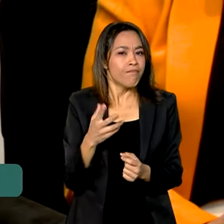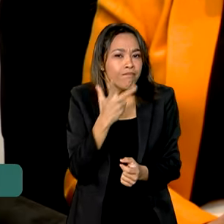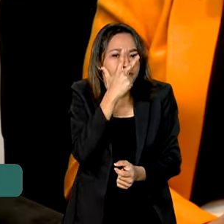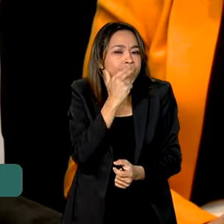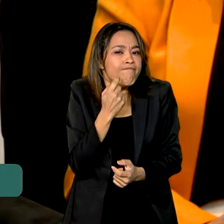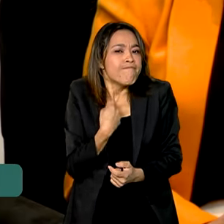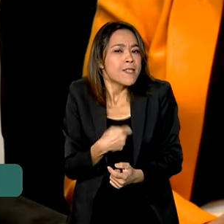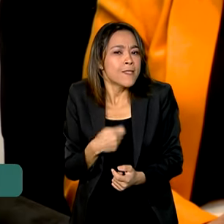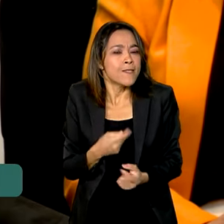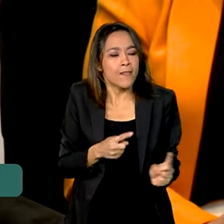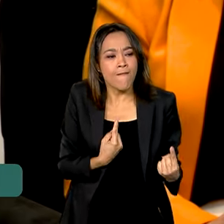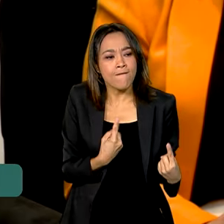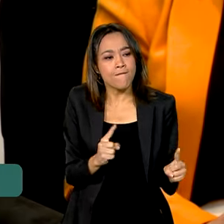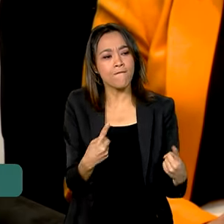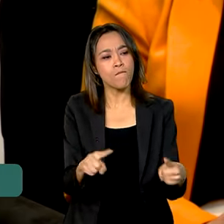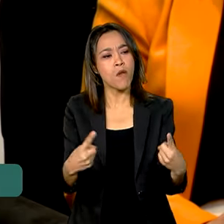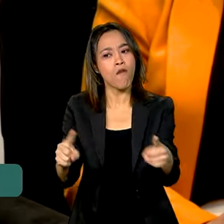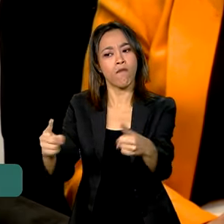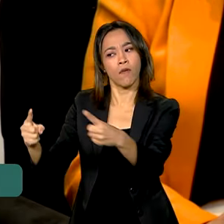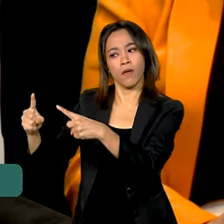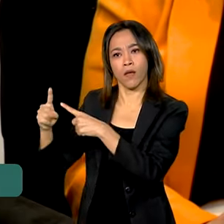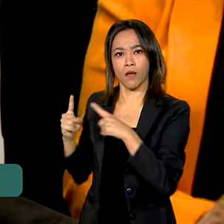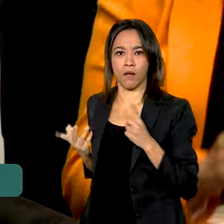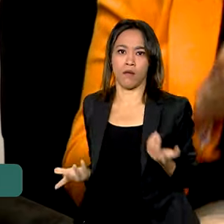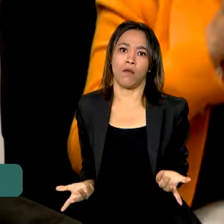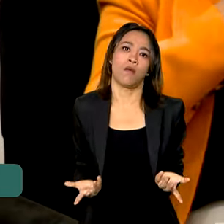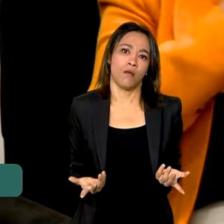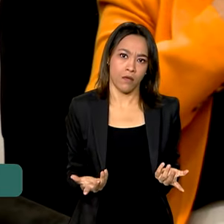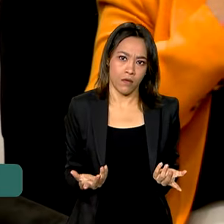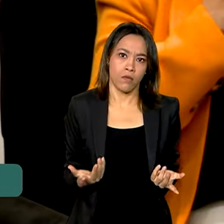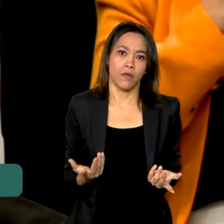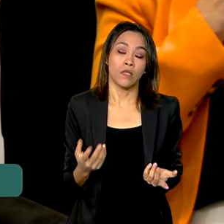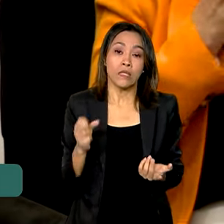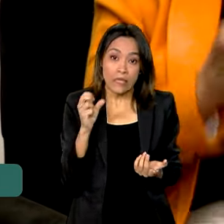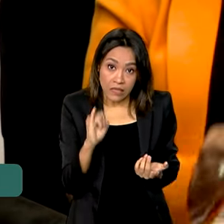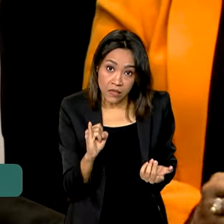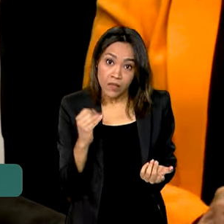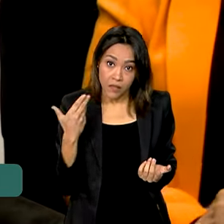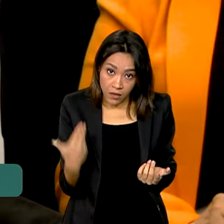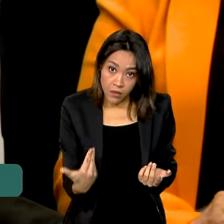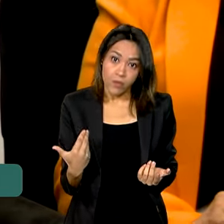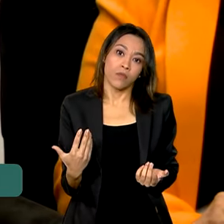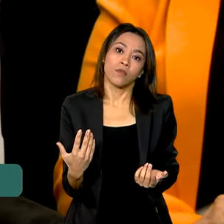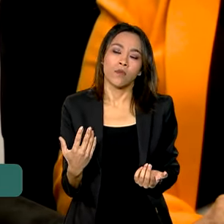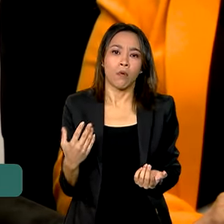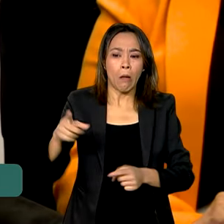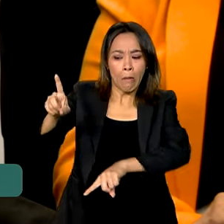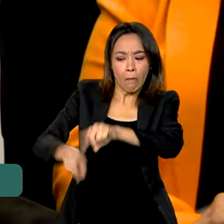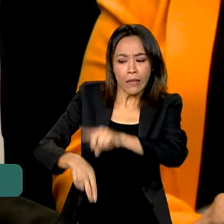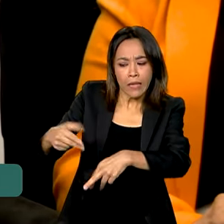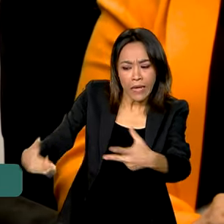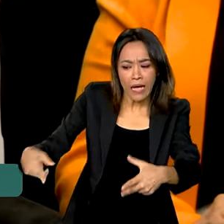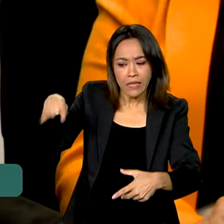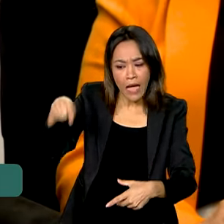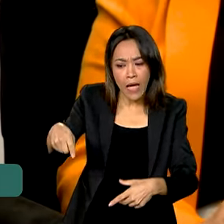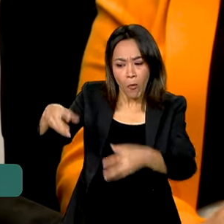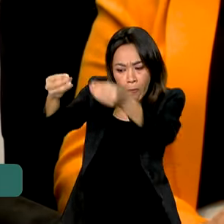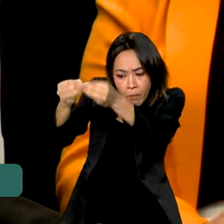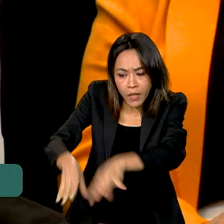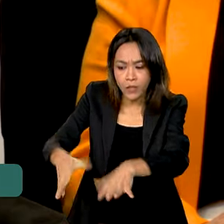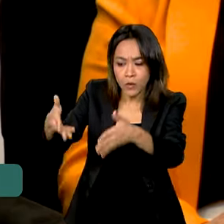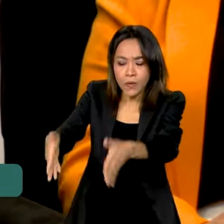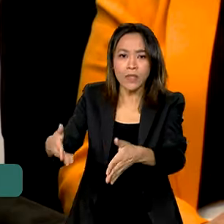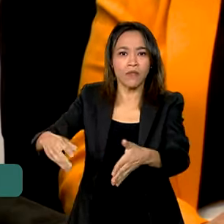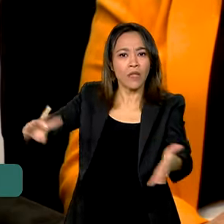de modernização do parque produtivo? Se é verdade que mais equipamentos estão provocando